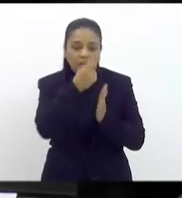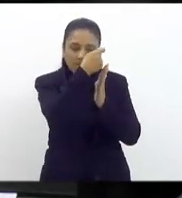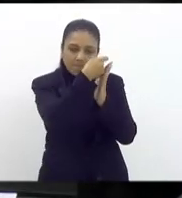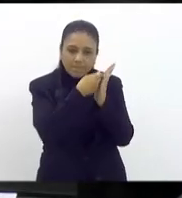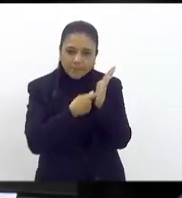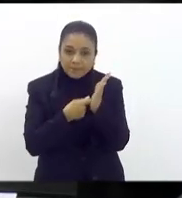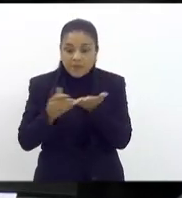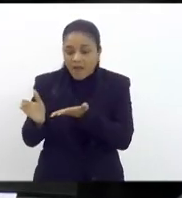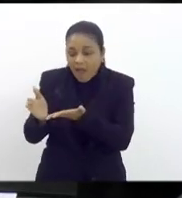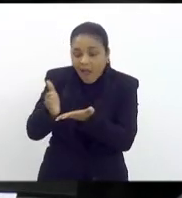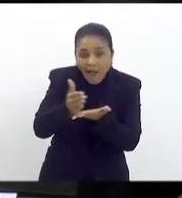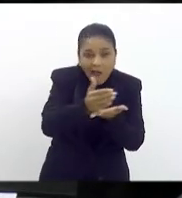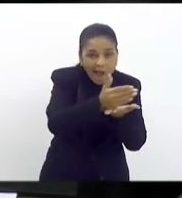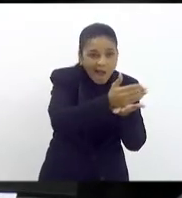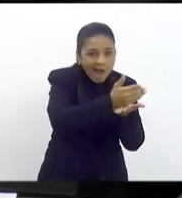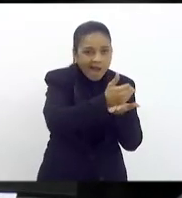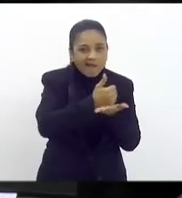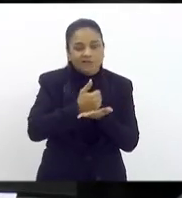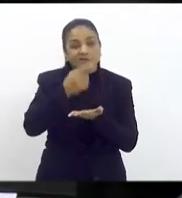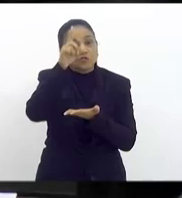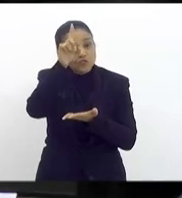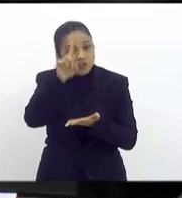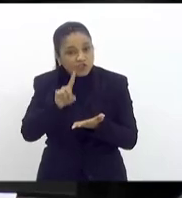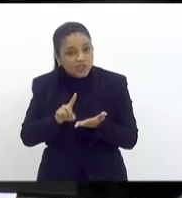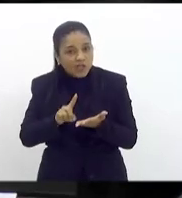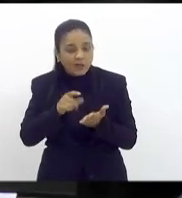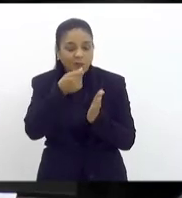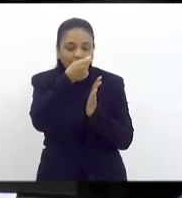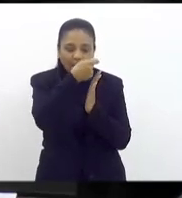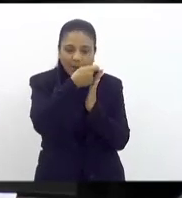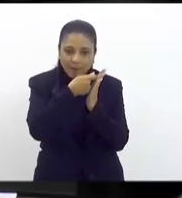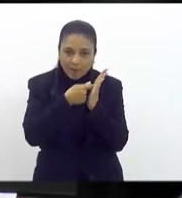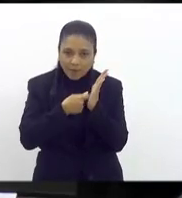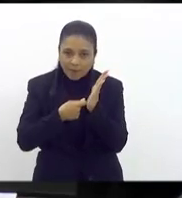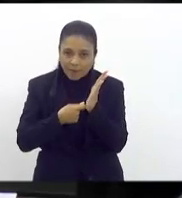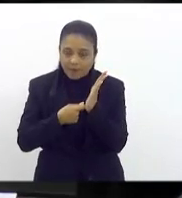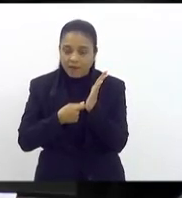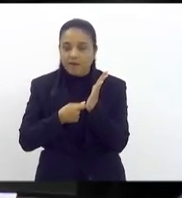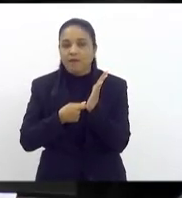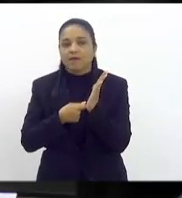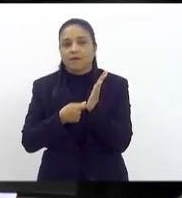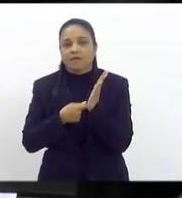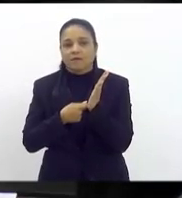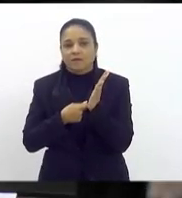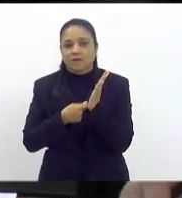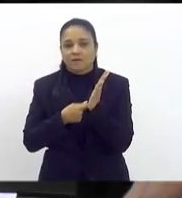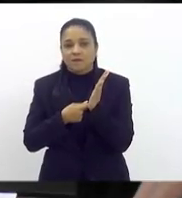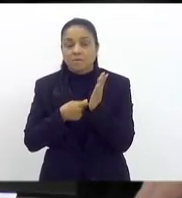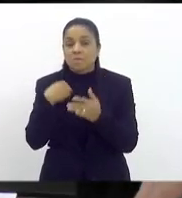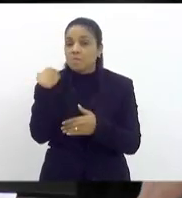da arrecadação de direitos autorais em caso de